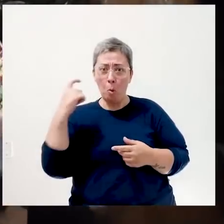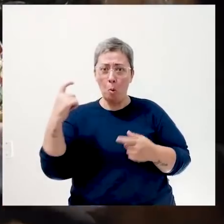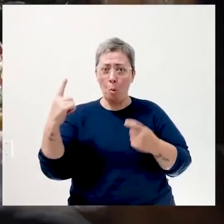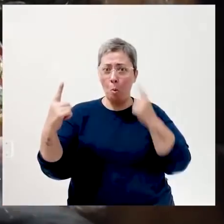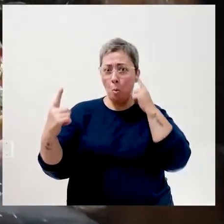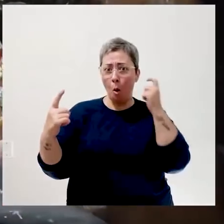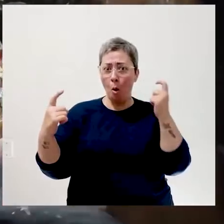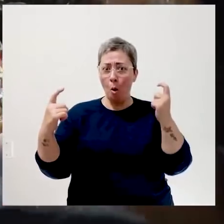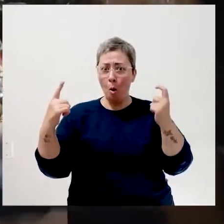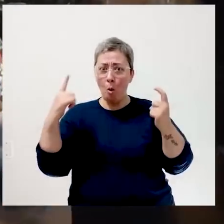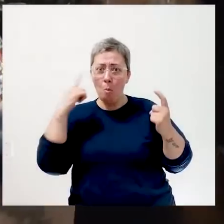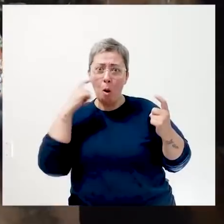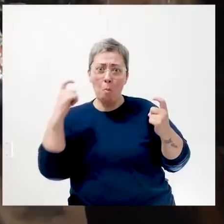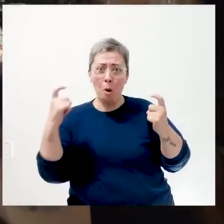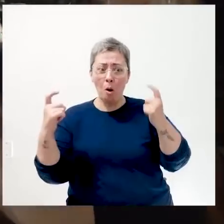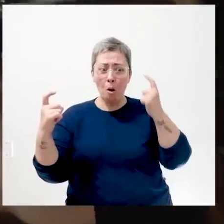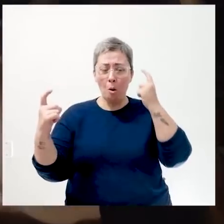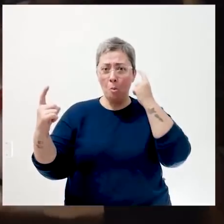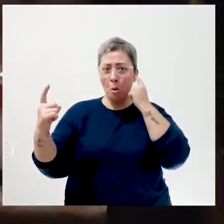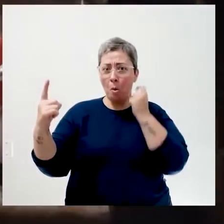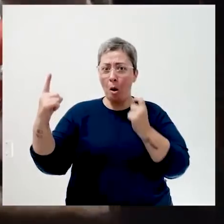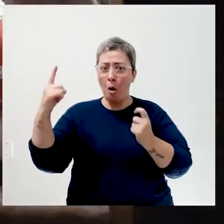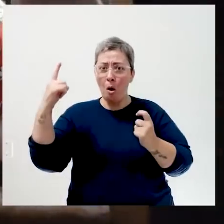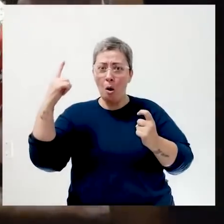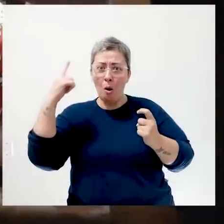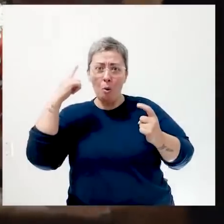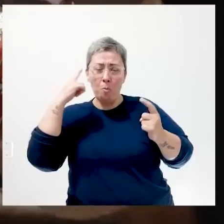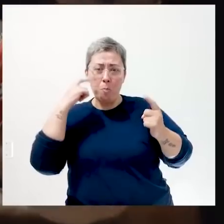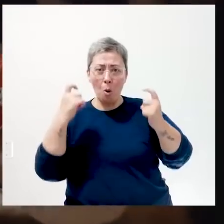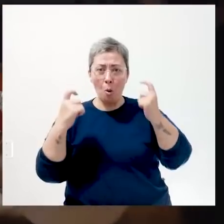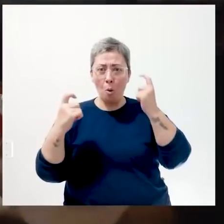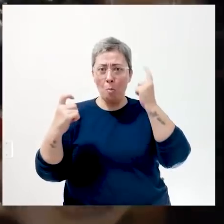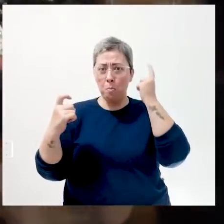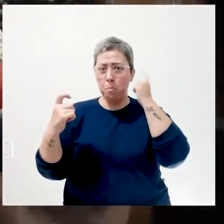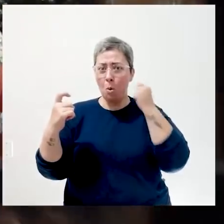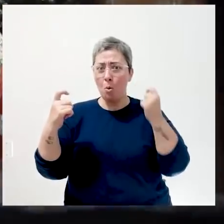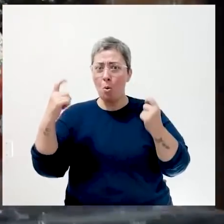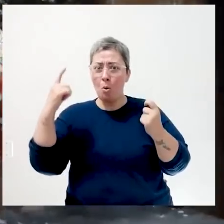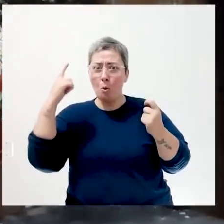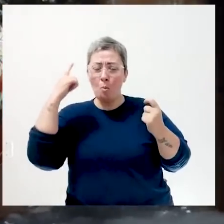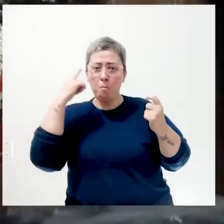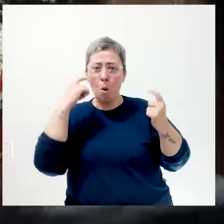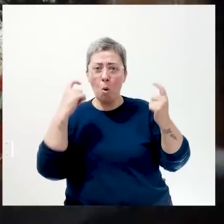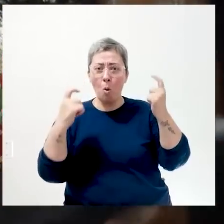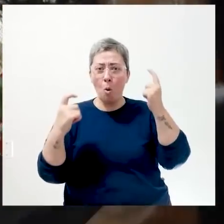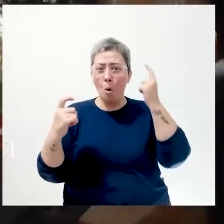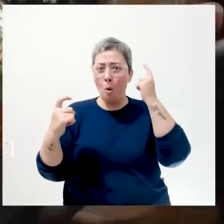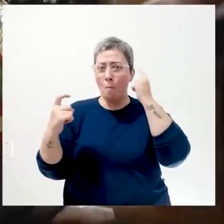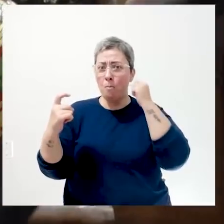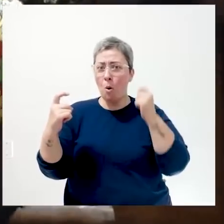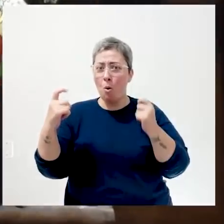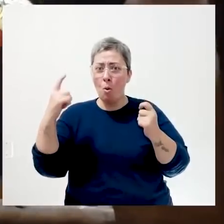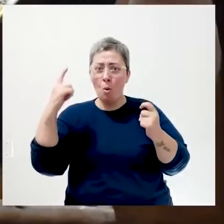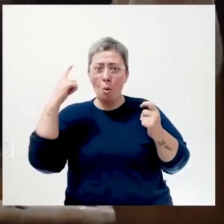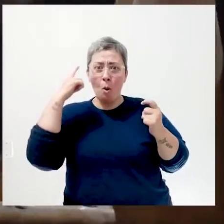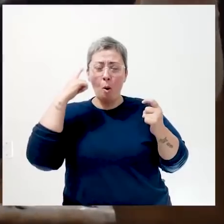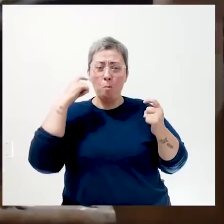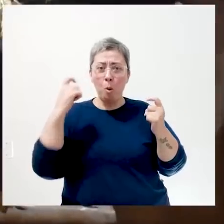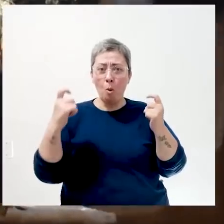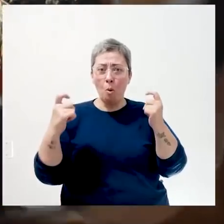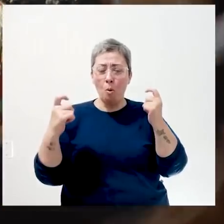Toque, potoque, taque, tiqueque, tiqueque, tumba, tumba,